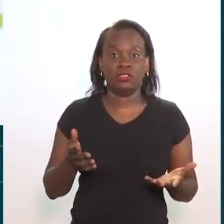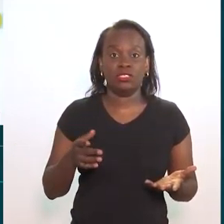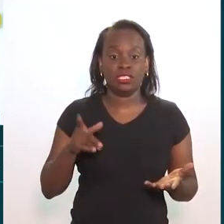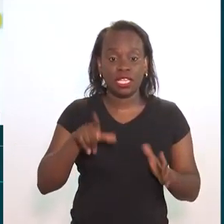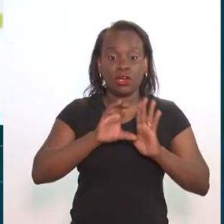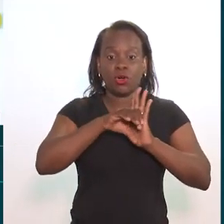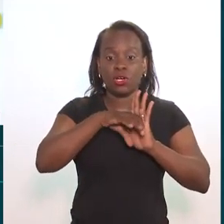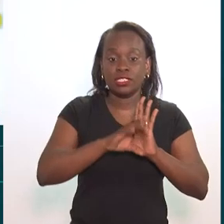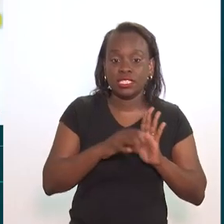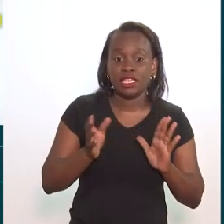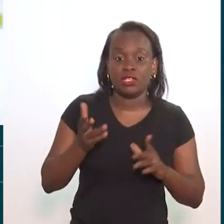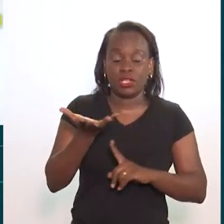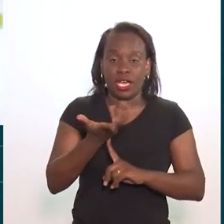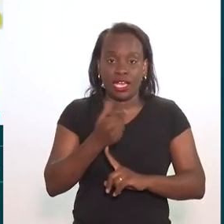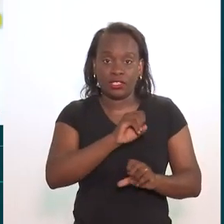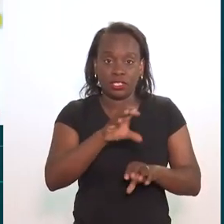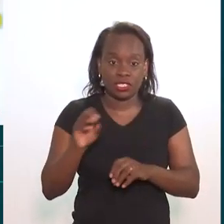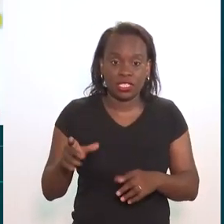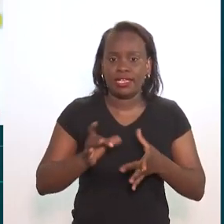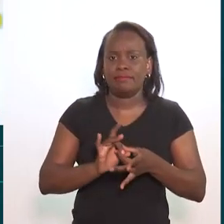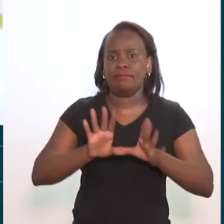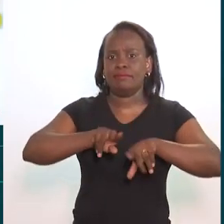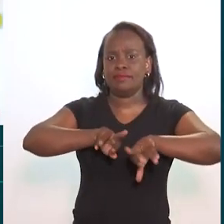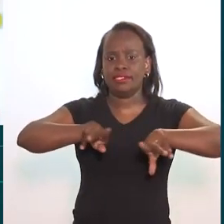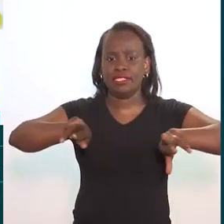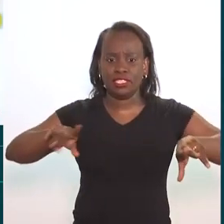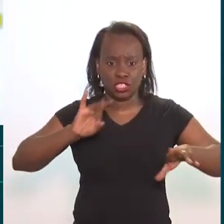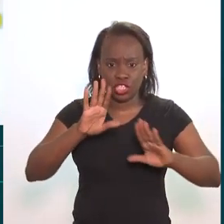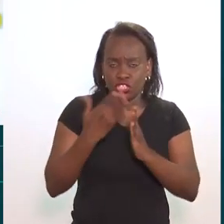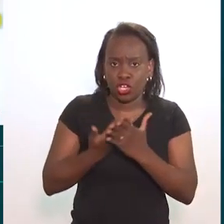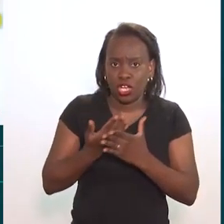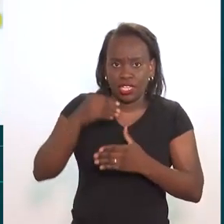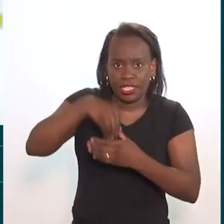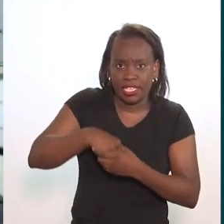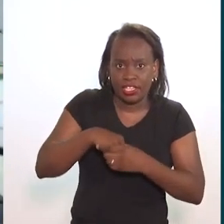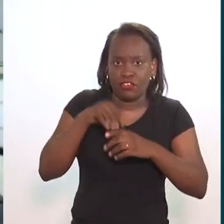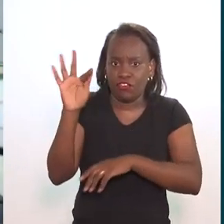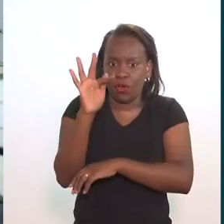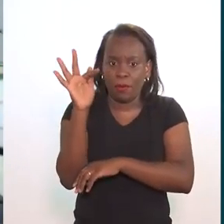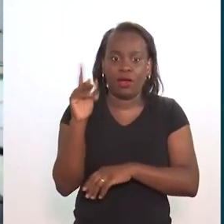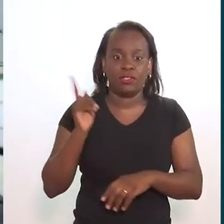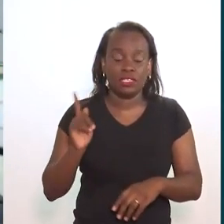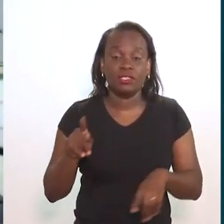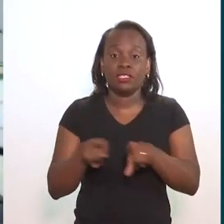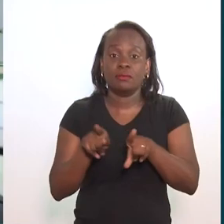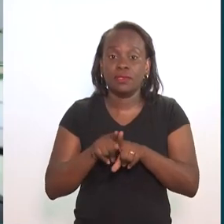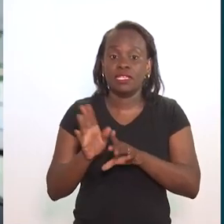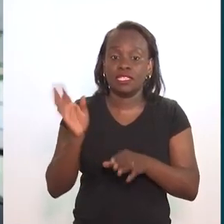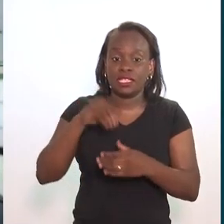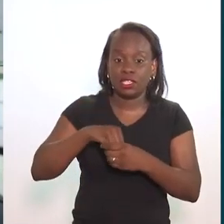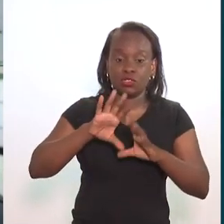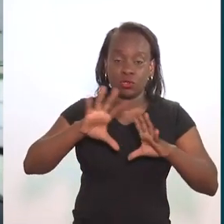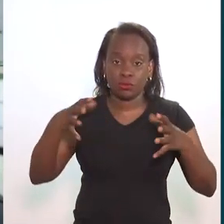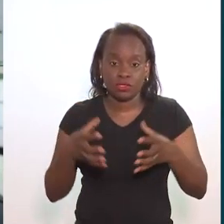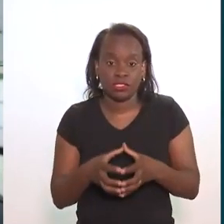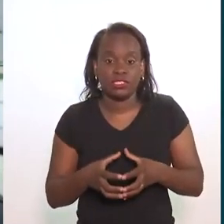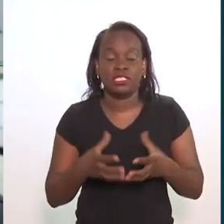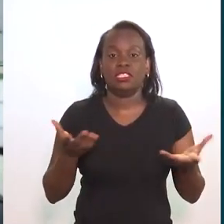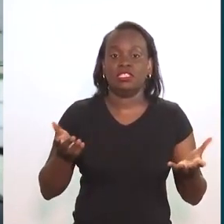até mesmo esse conceito, né, arte-educação, ele é amplo, né, não é só na escola formal, né, mas dentro da